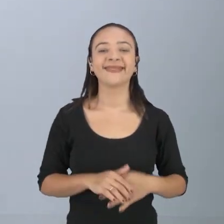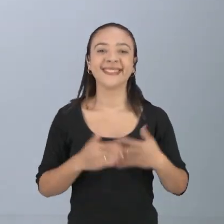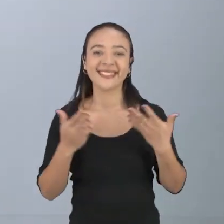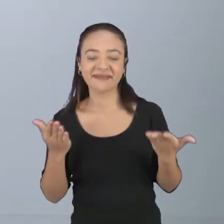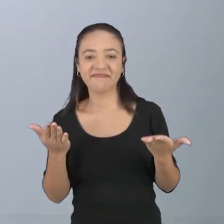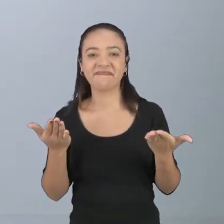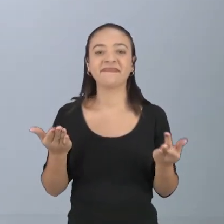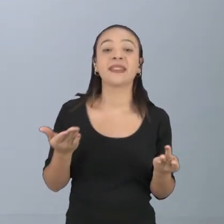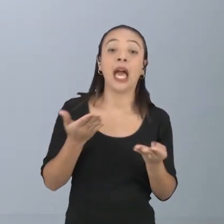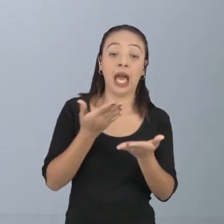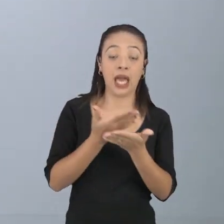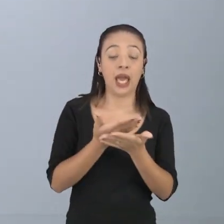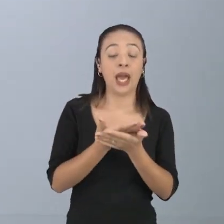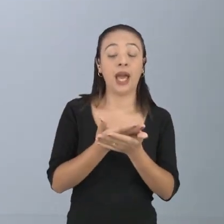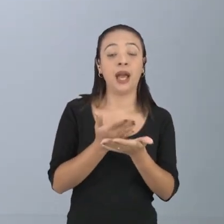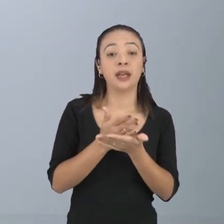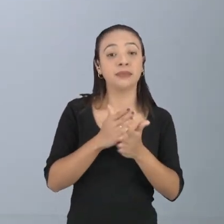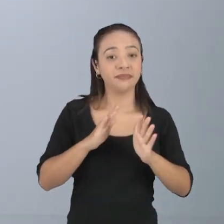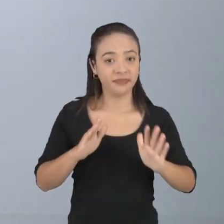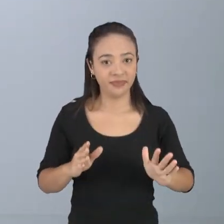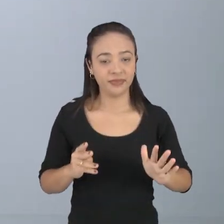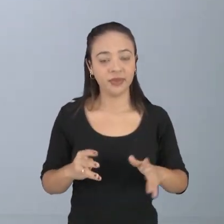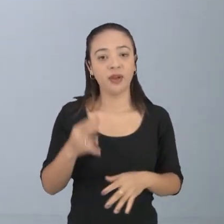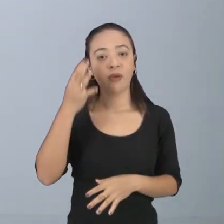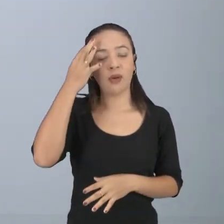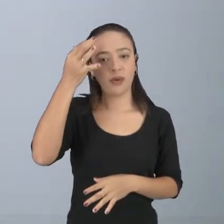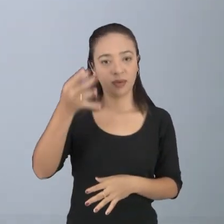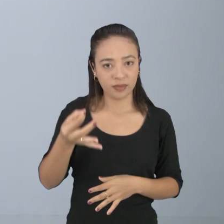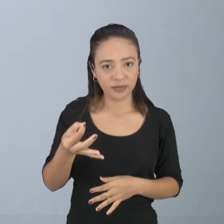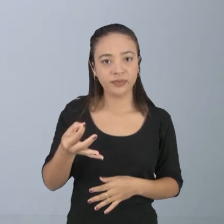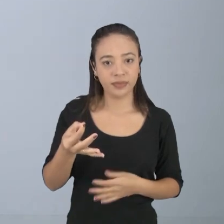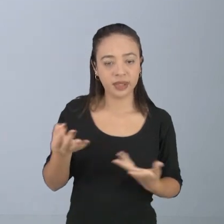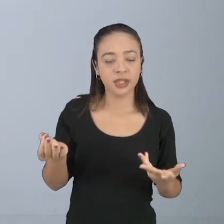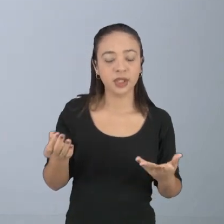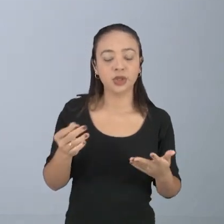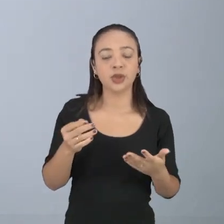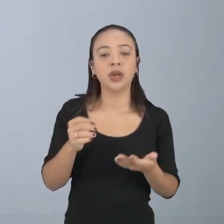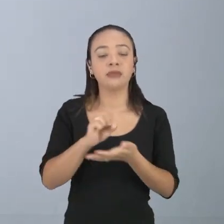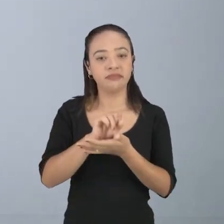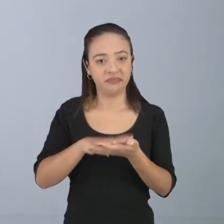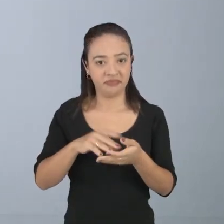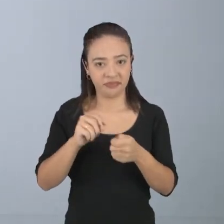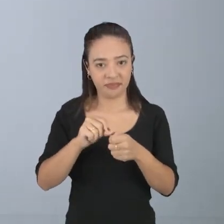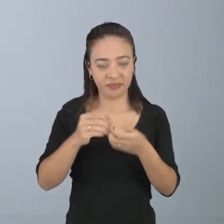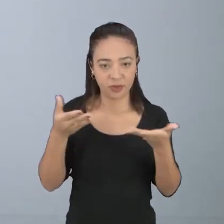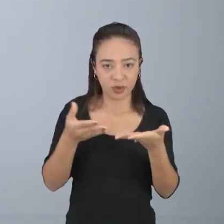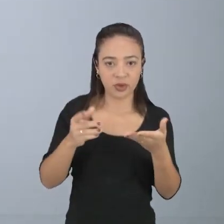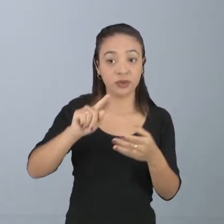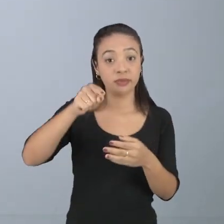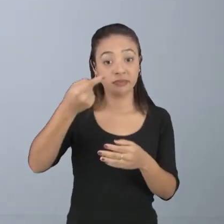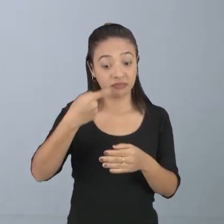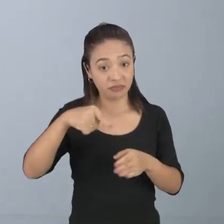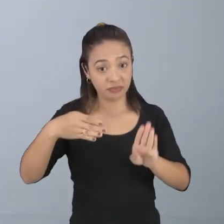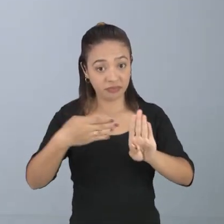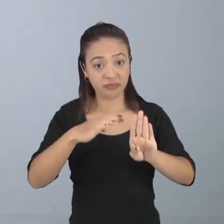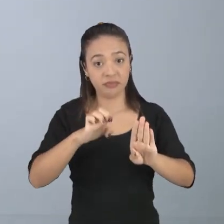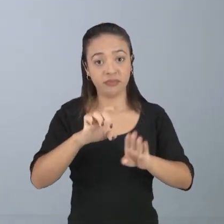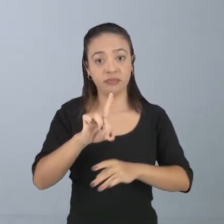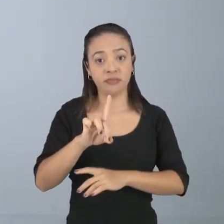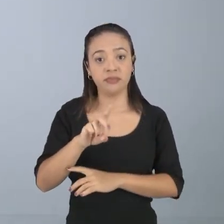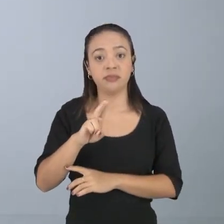Então essa foi a nossa aula de hoje, espero que você tenha compreendido os exercícios que a gente fez hoje, depois compareça lá na plataforma